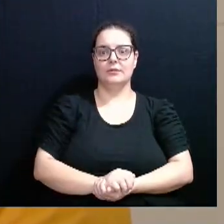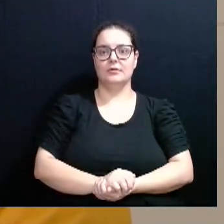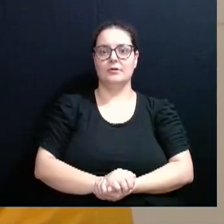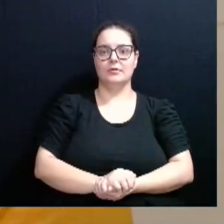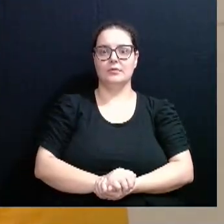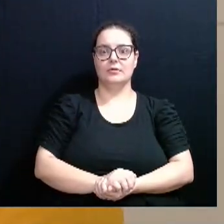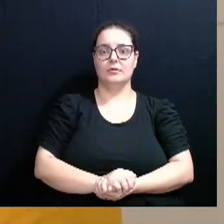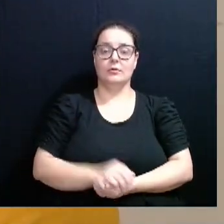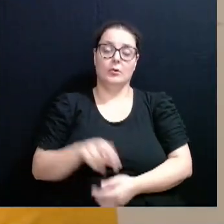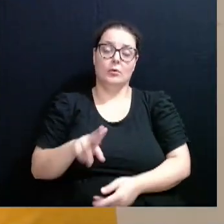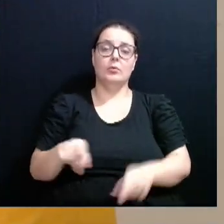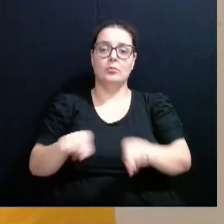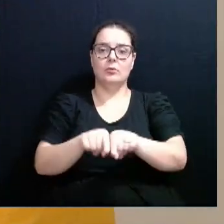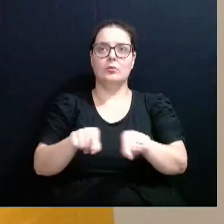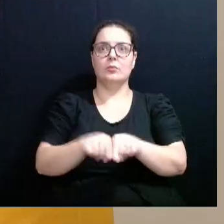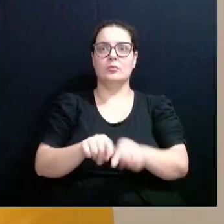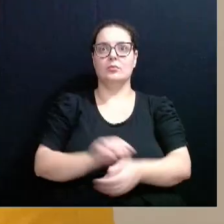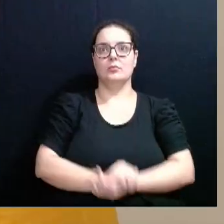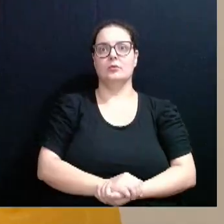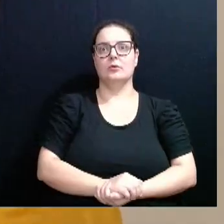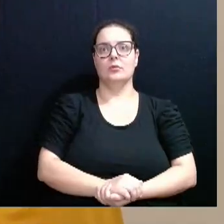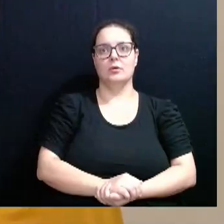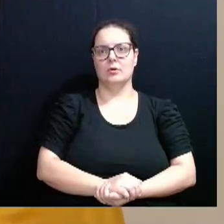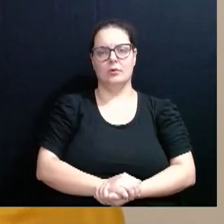de empresas que